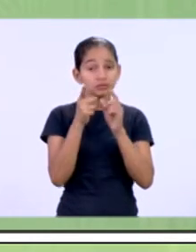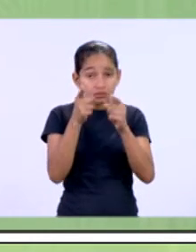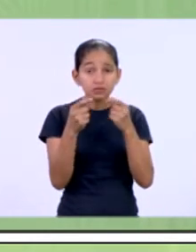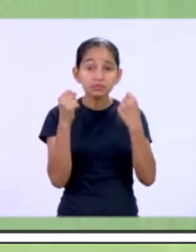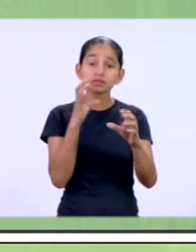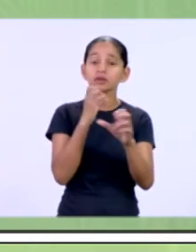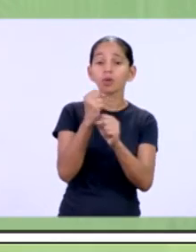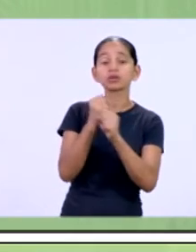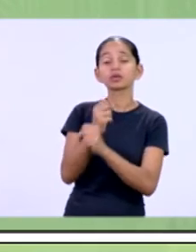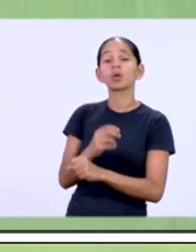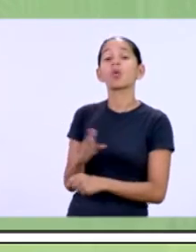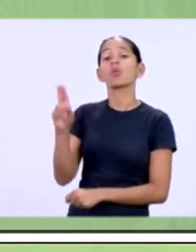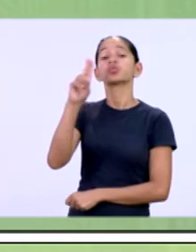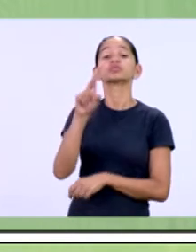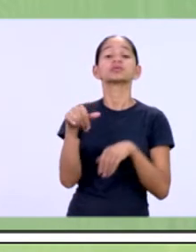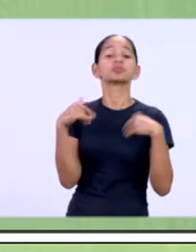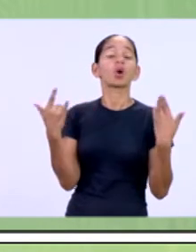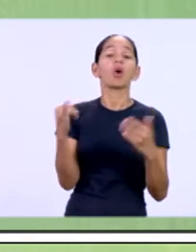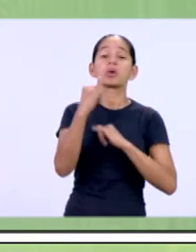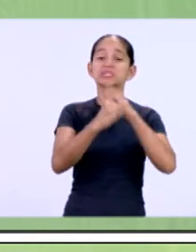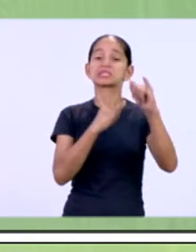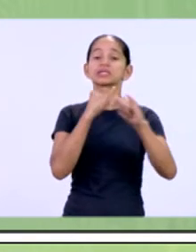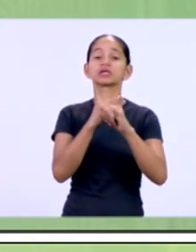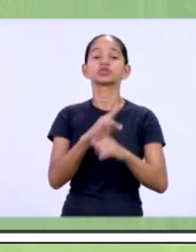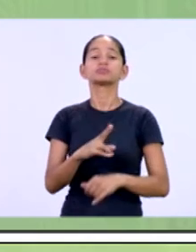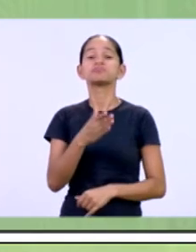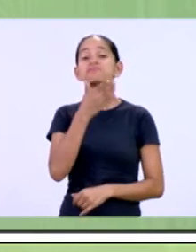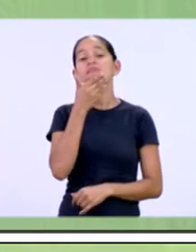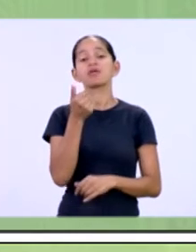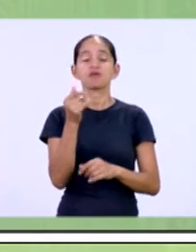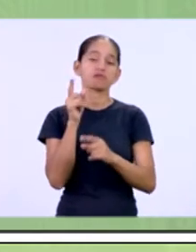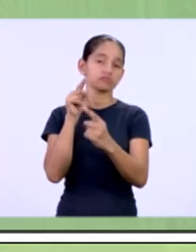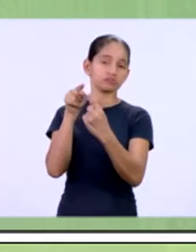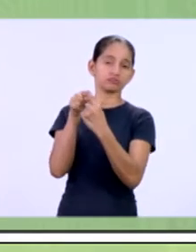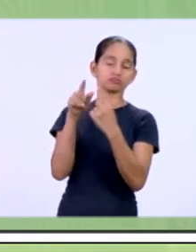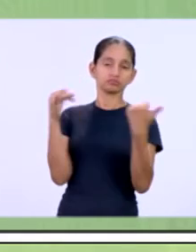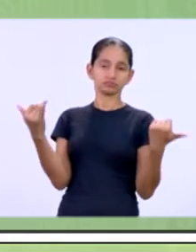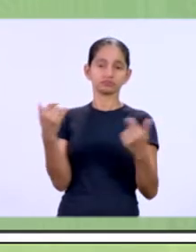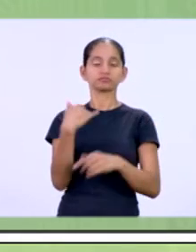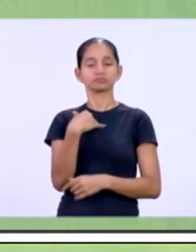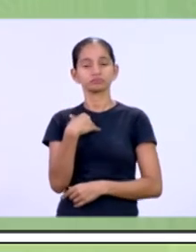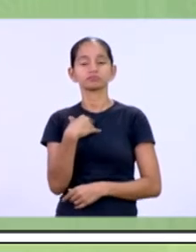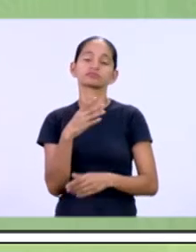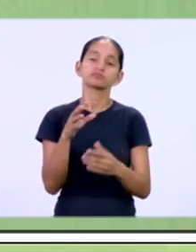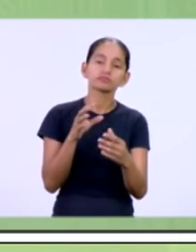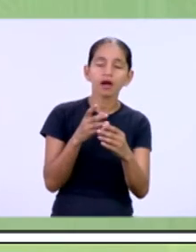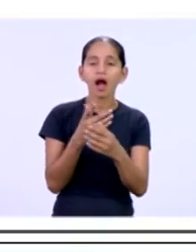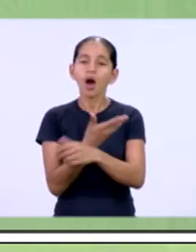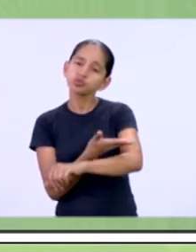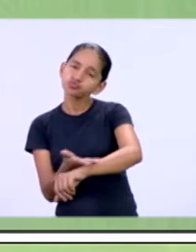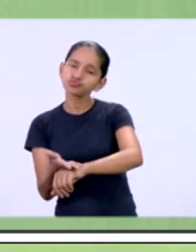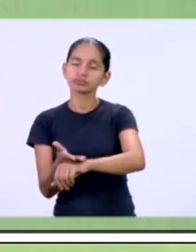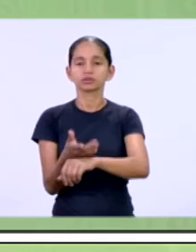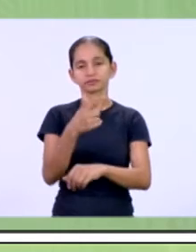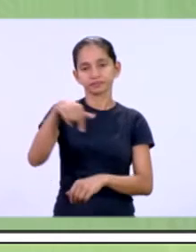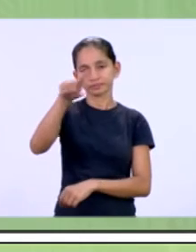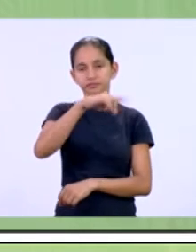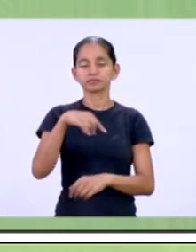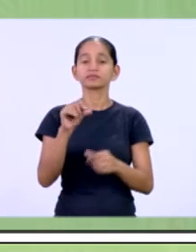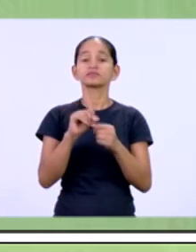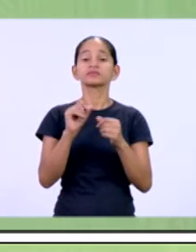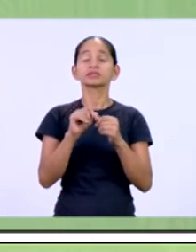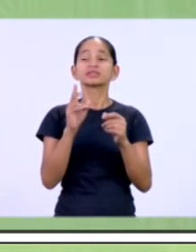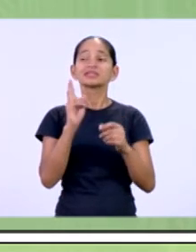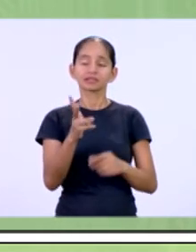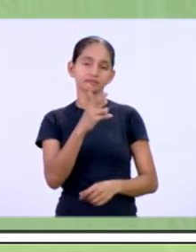contador, ou até mesmo nas pesquisas na internet. Então, pego os 82 mil, vezes 27,8% dá o